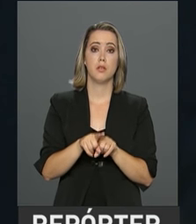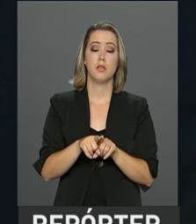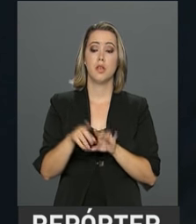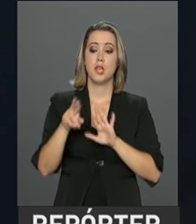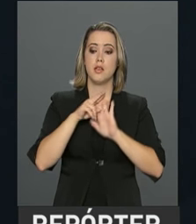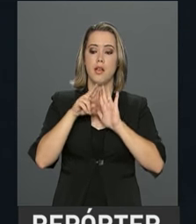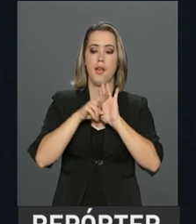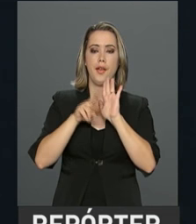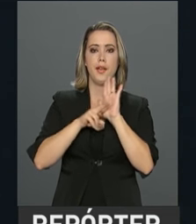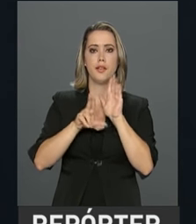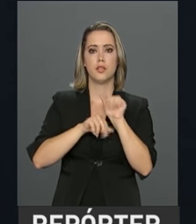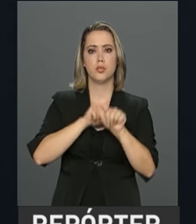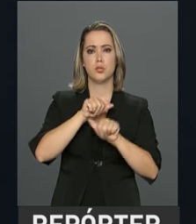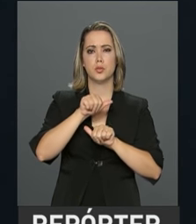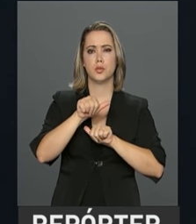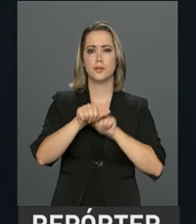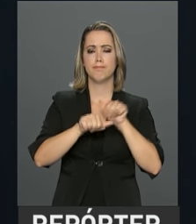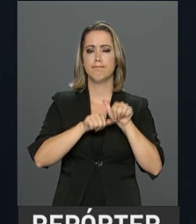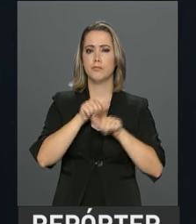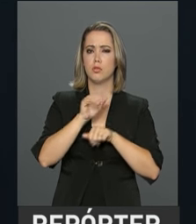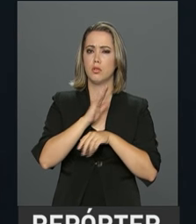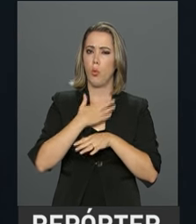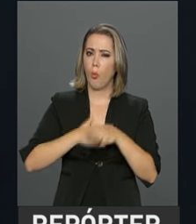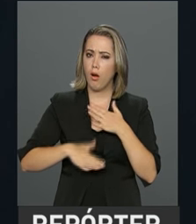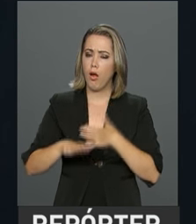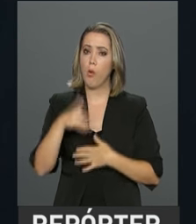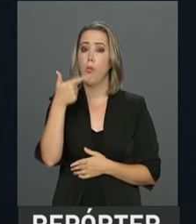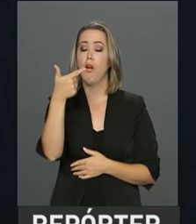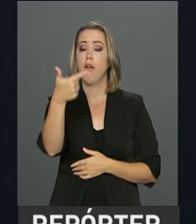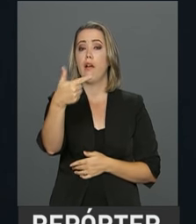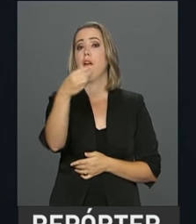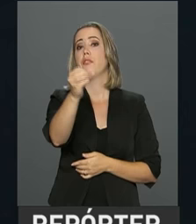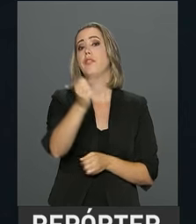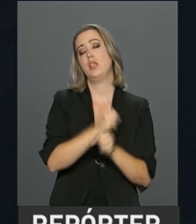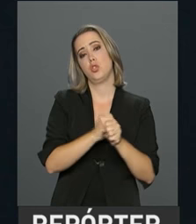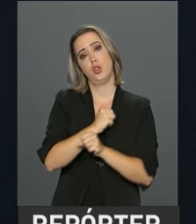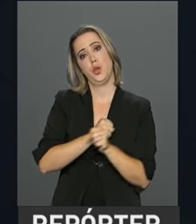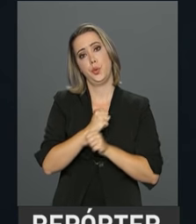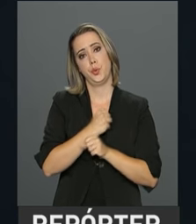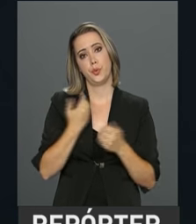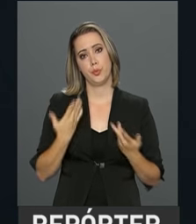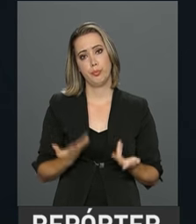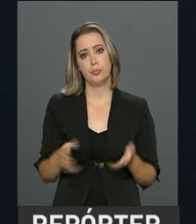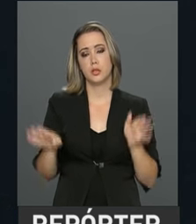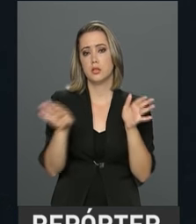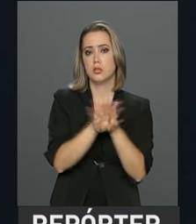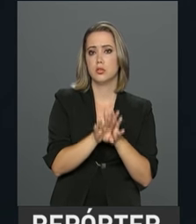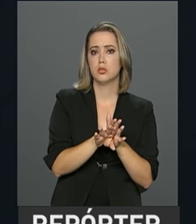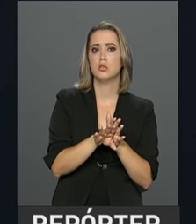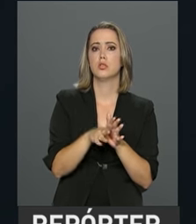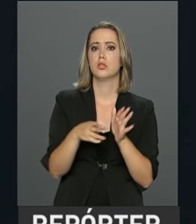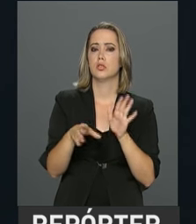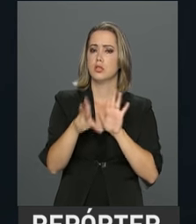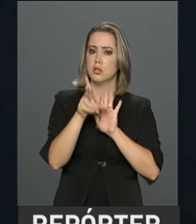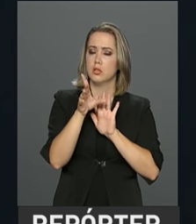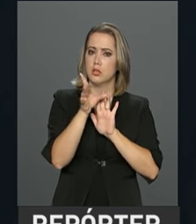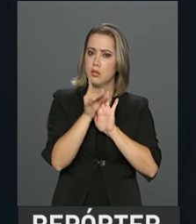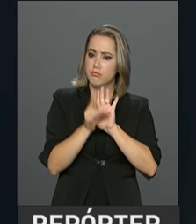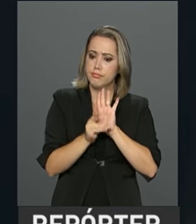de transição de 20 anos para se chegar naquilo que será a regra